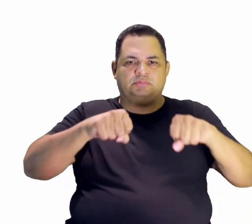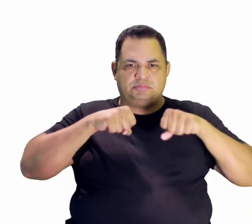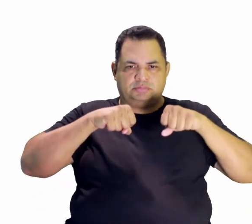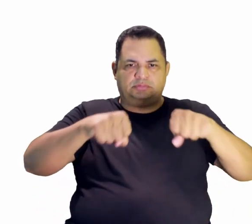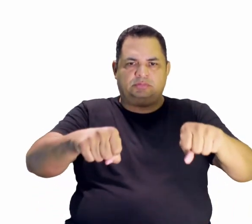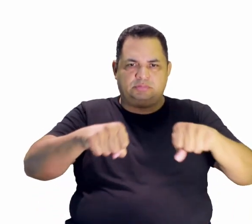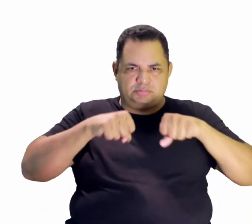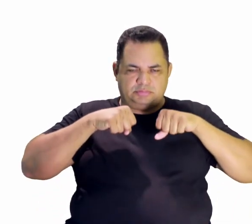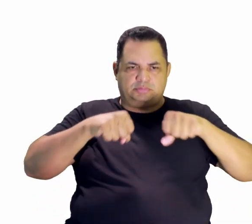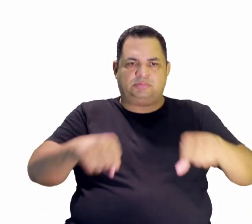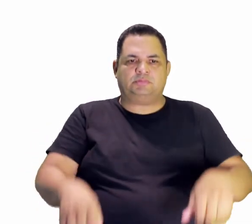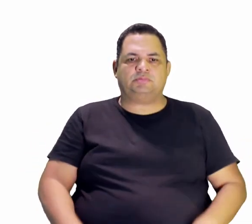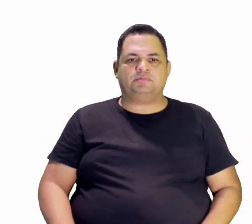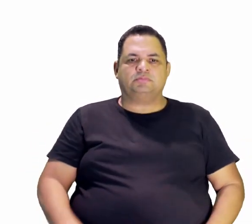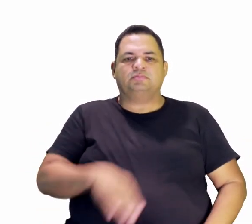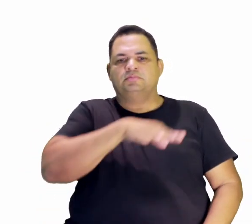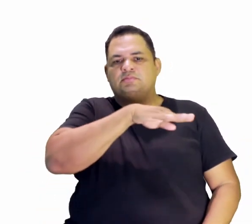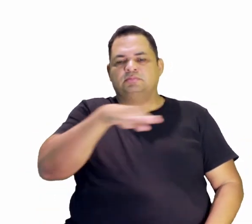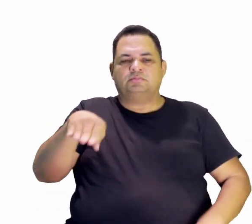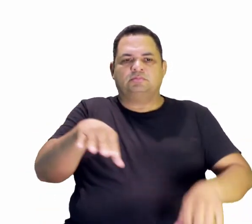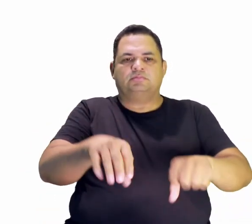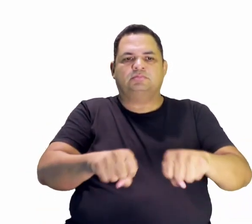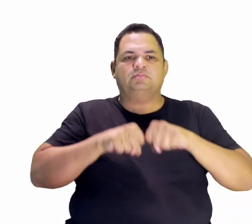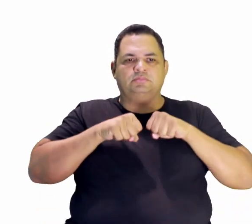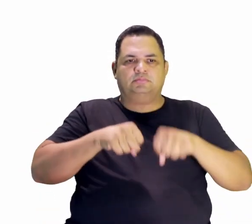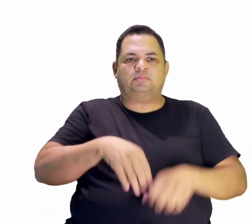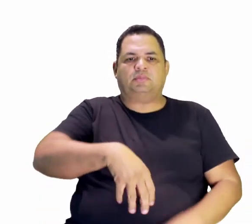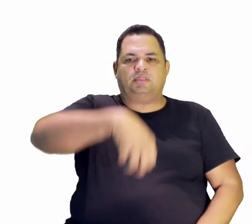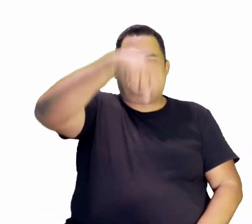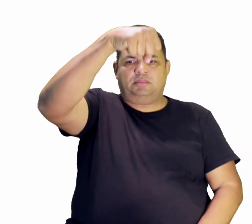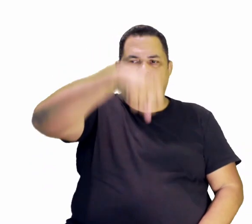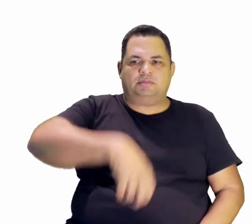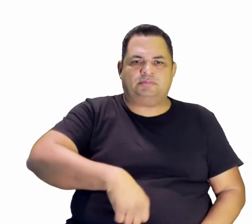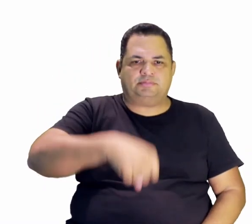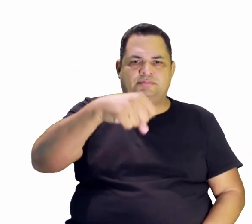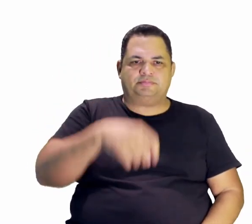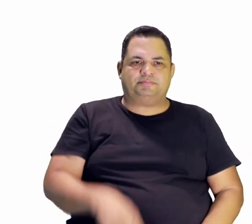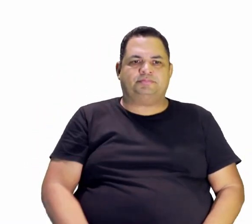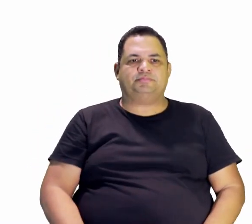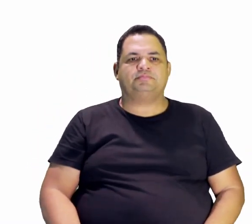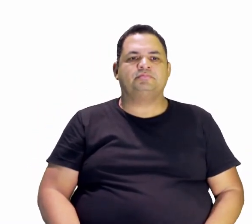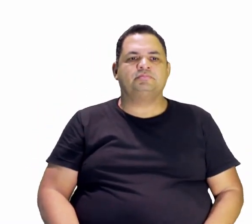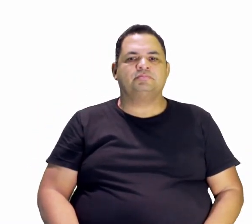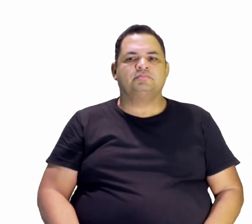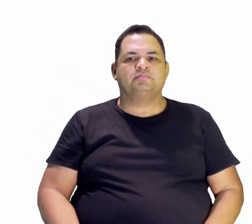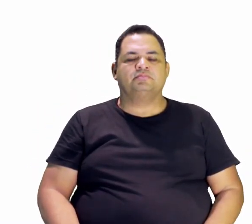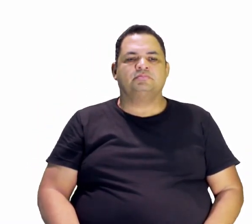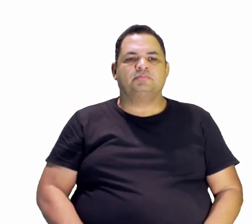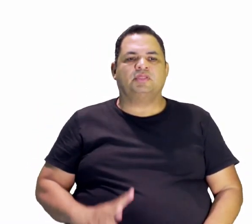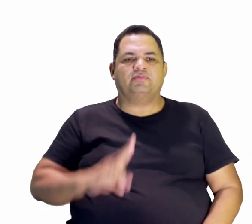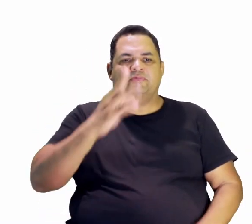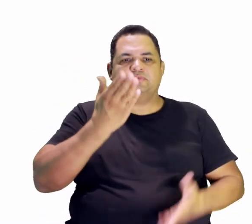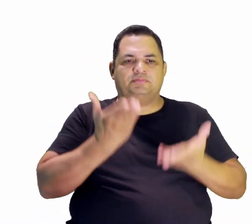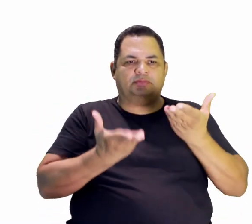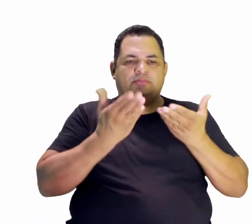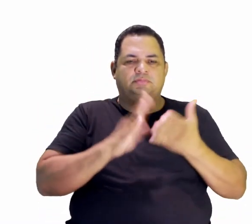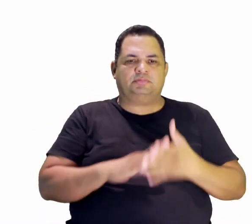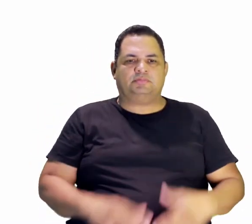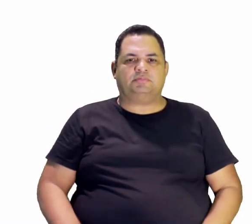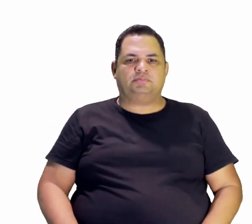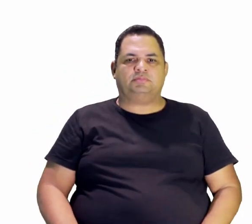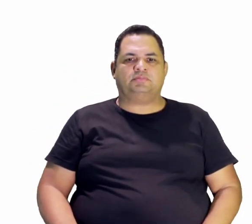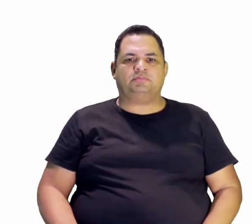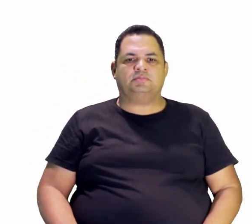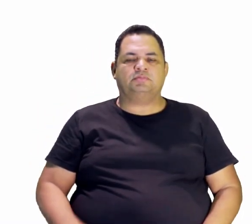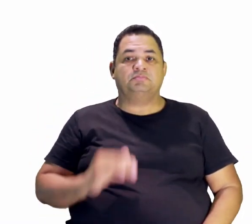força horizontal, mas está levantando. Então, aqui está agindo a força peso, tá? E a força dele tem que